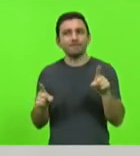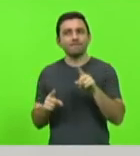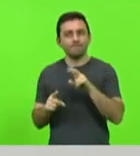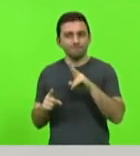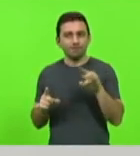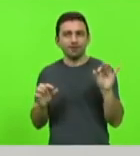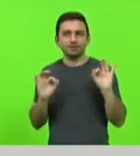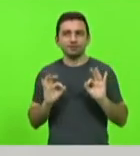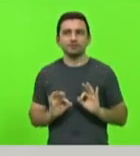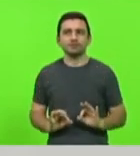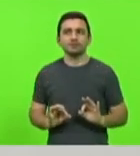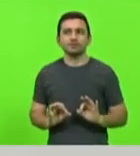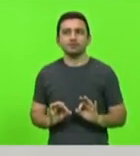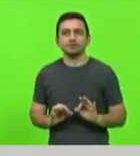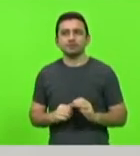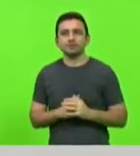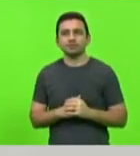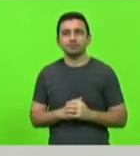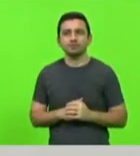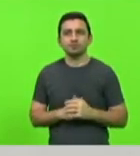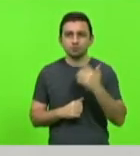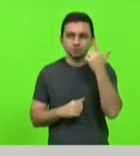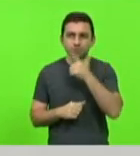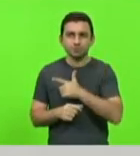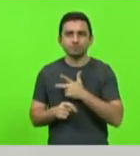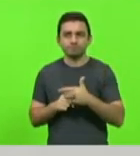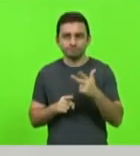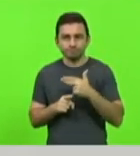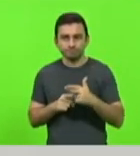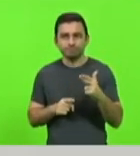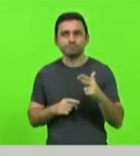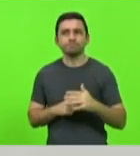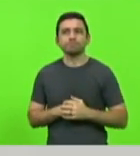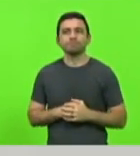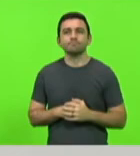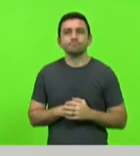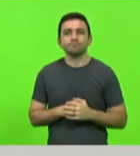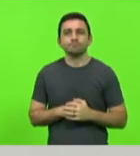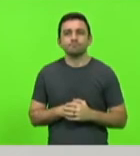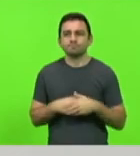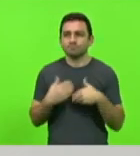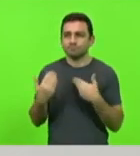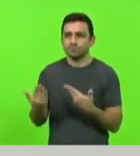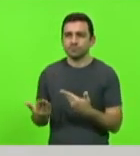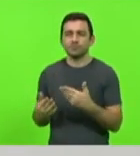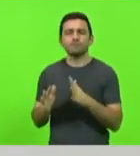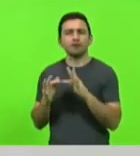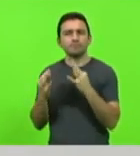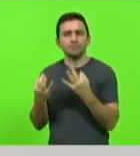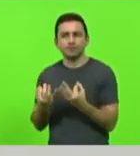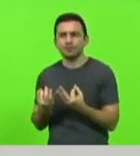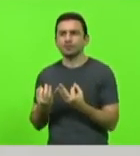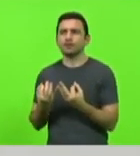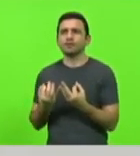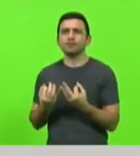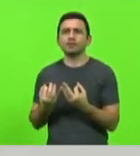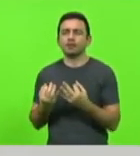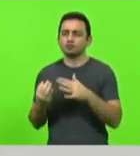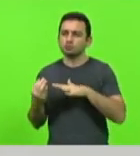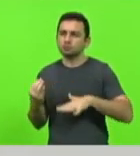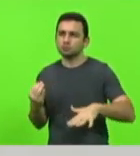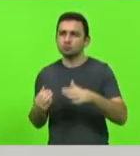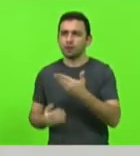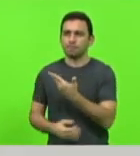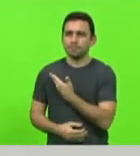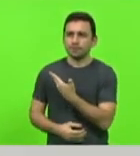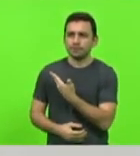sombra de dúvida, ele será um vencedor, já é um vencedor. Ele, os pais, a família, os